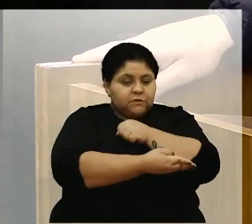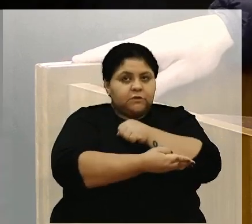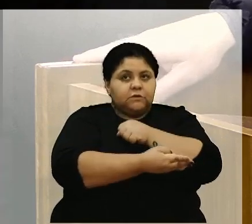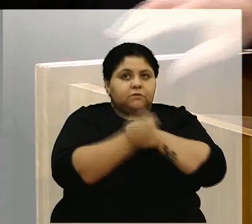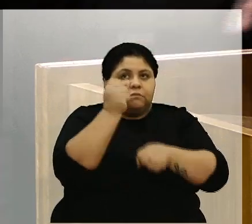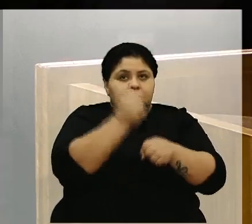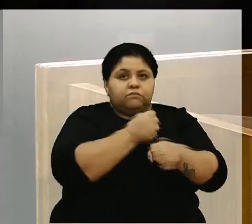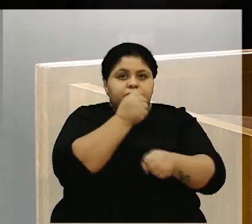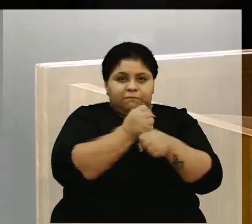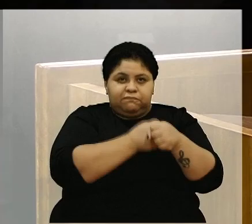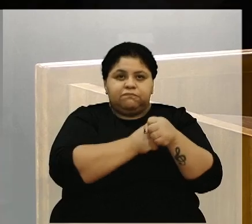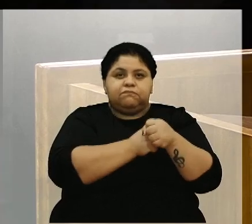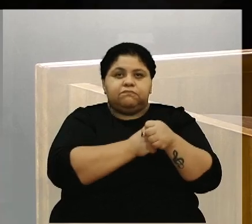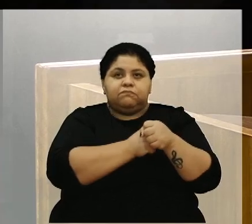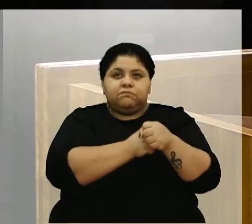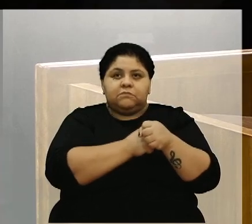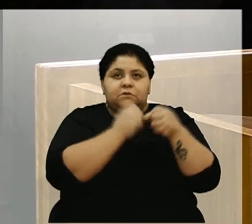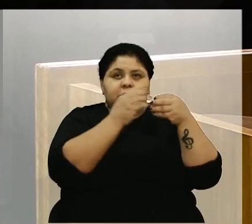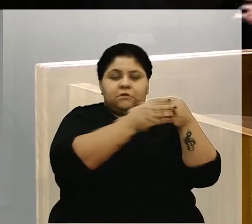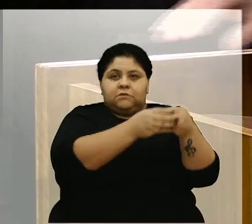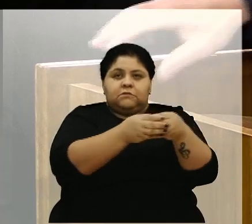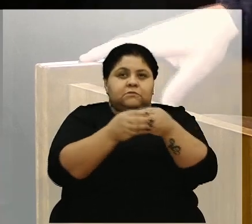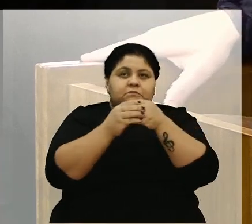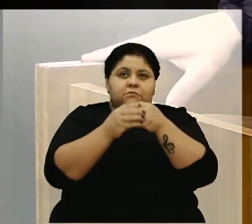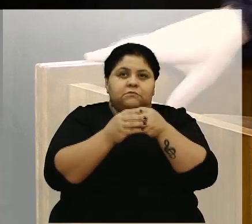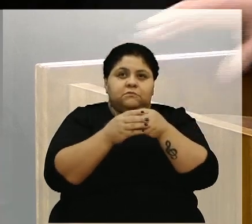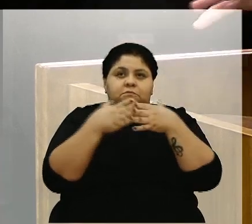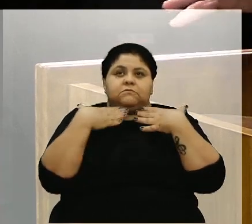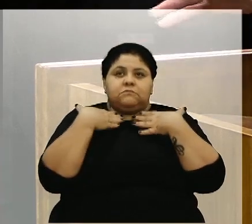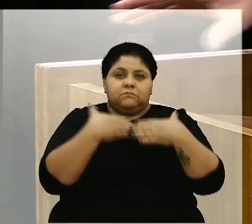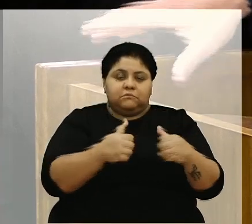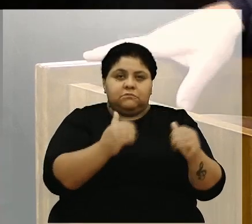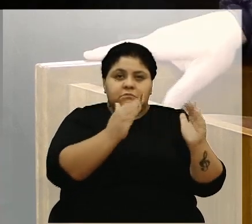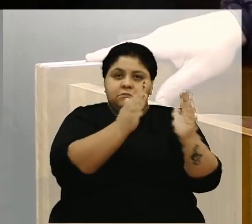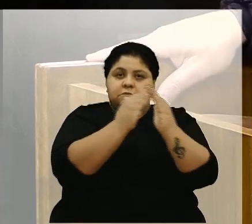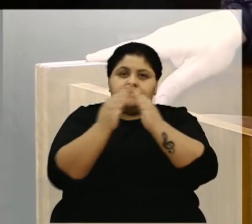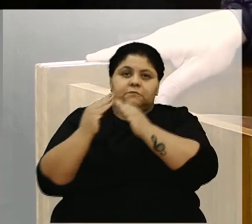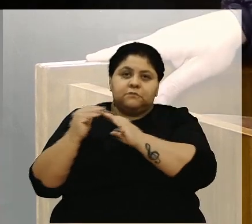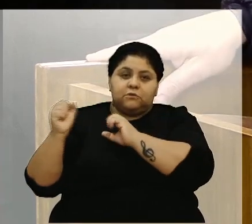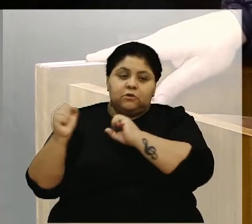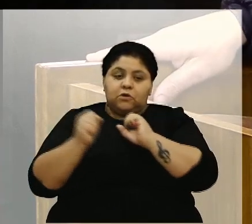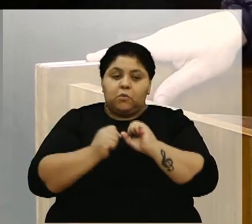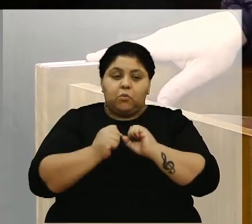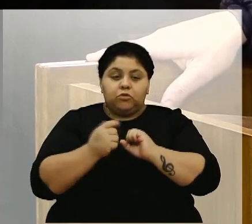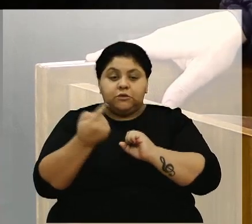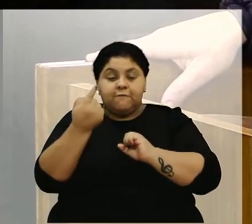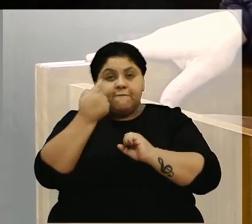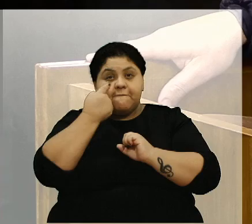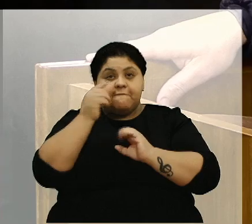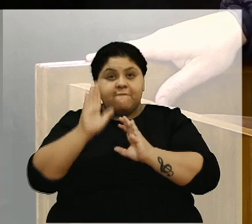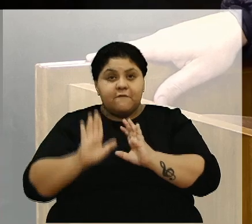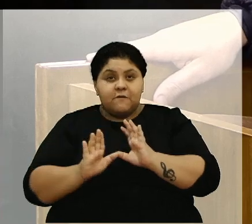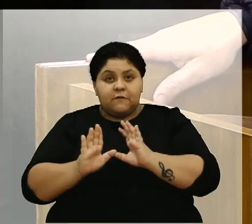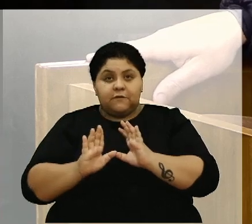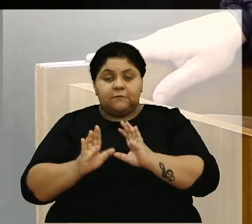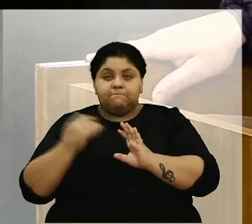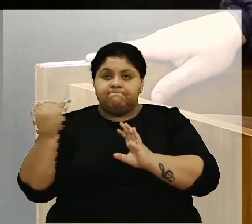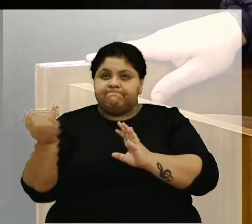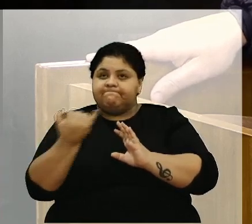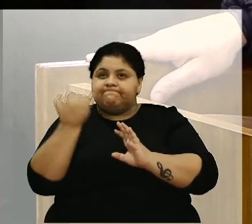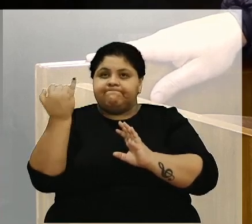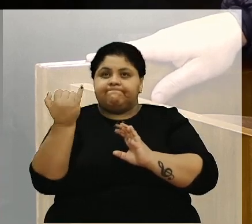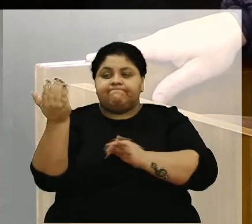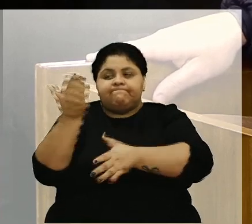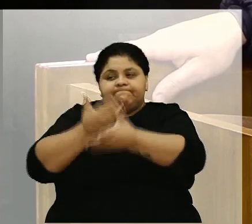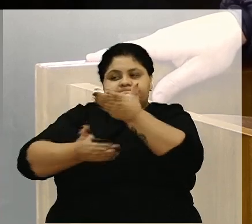Eu que estive à frente da Secretaria da Habitação, eu pude presenciar a importância dele do